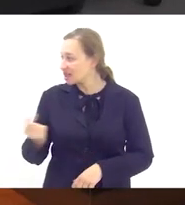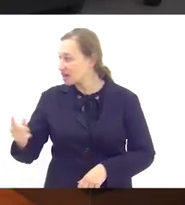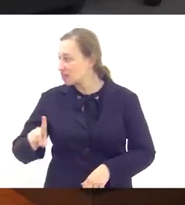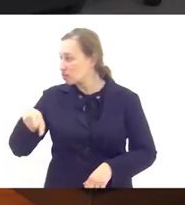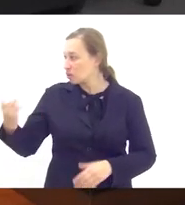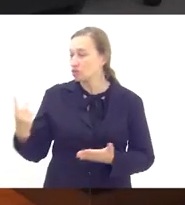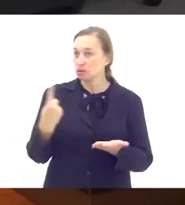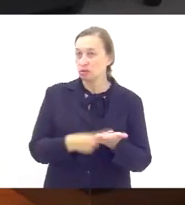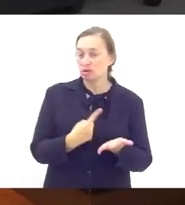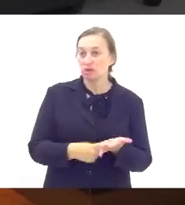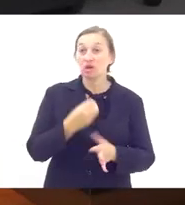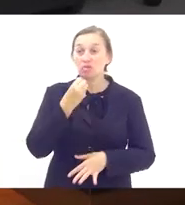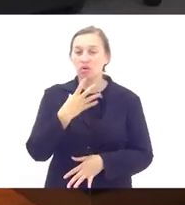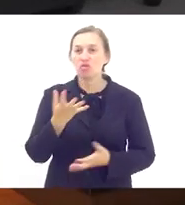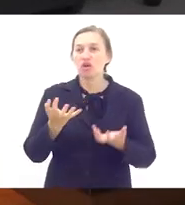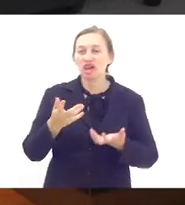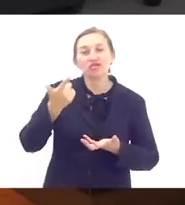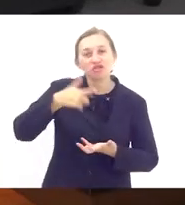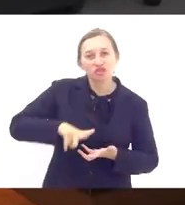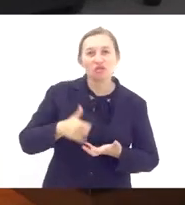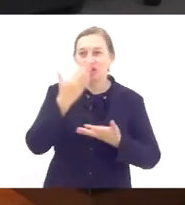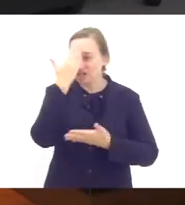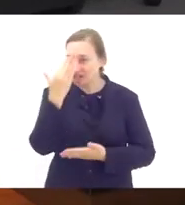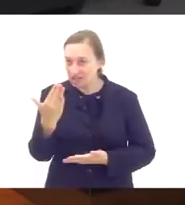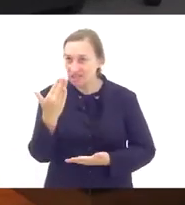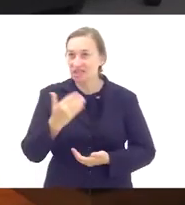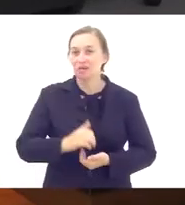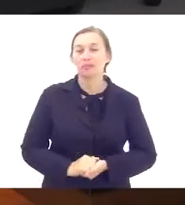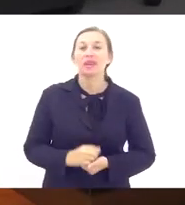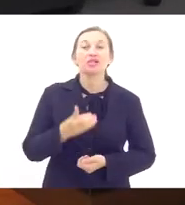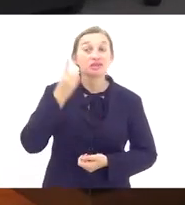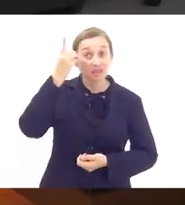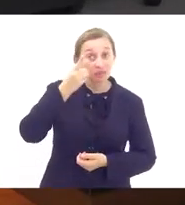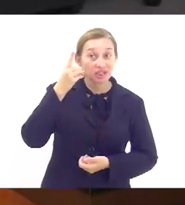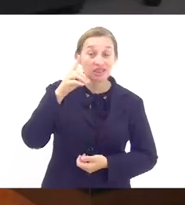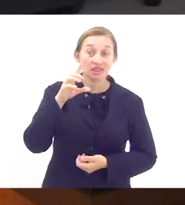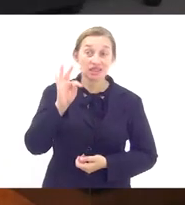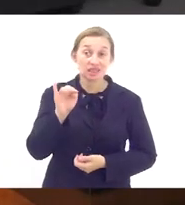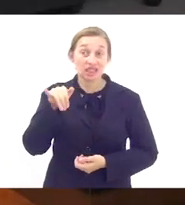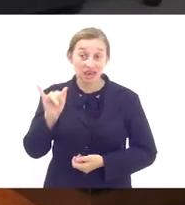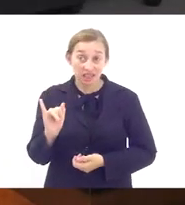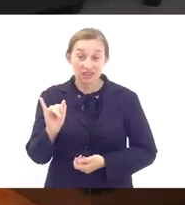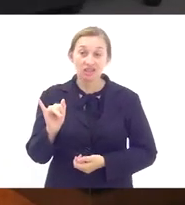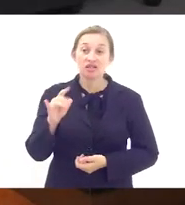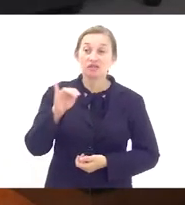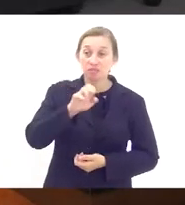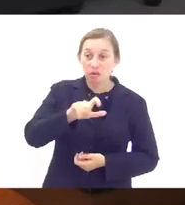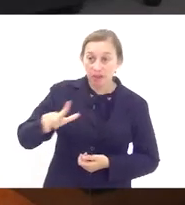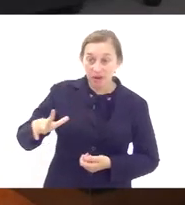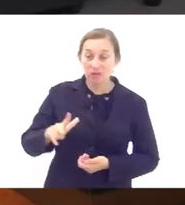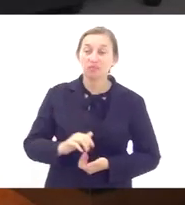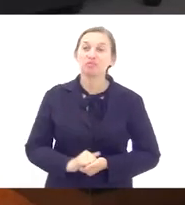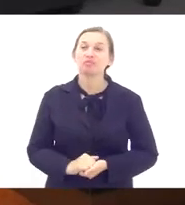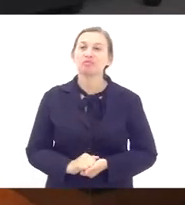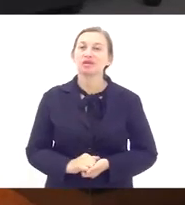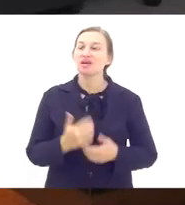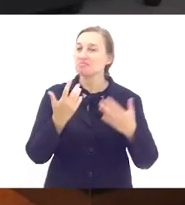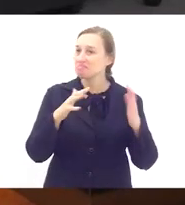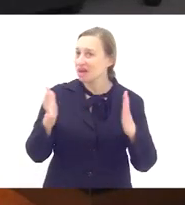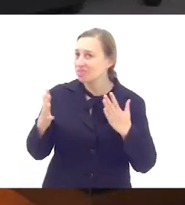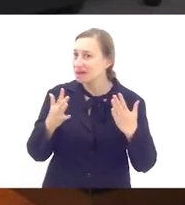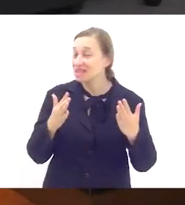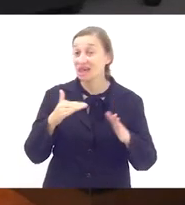compromisso. Bom, eu quero mais uma vez agradecer o deputado Tandy, o deputado Felipe Poubel, cumprimentar